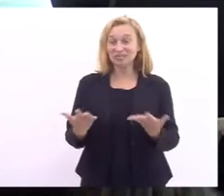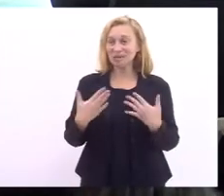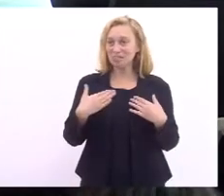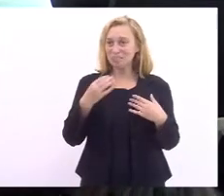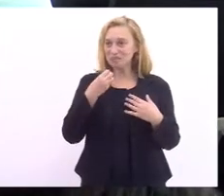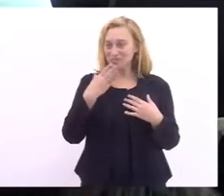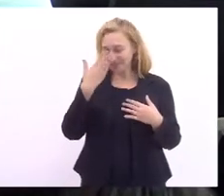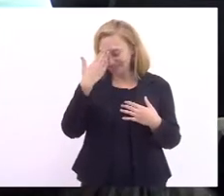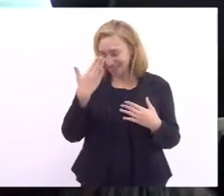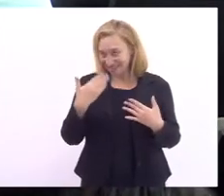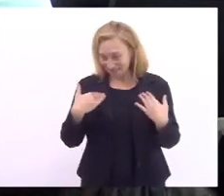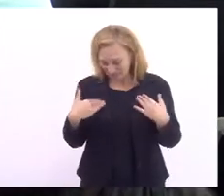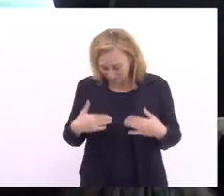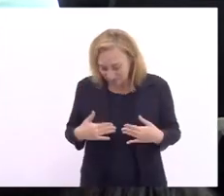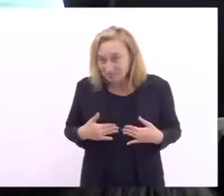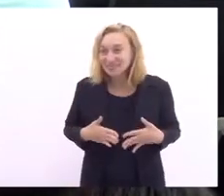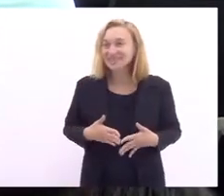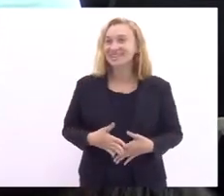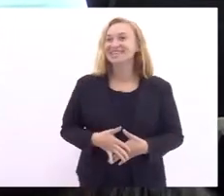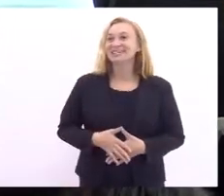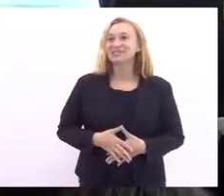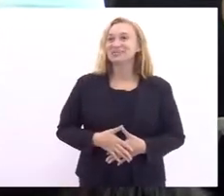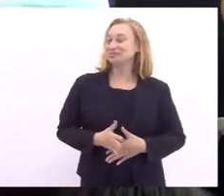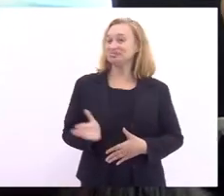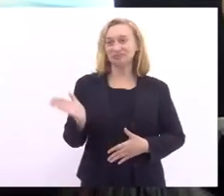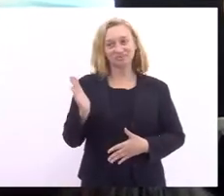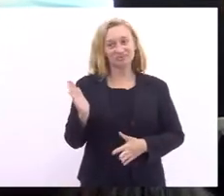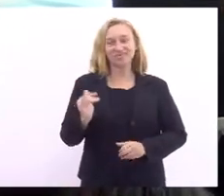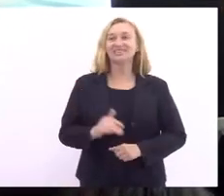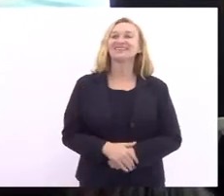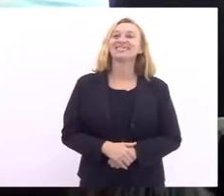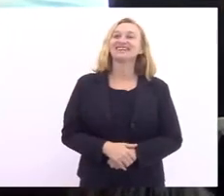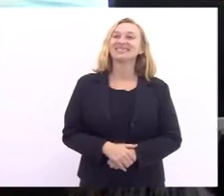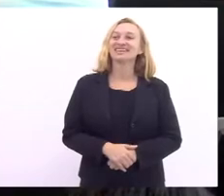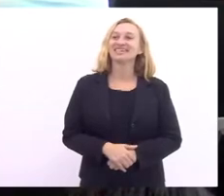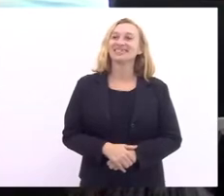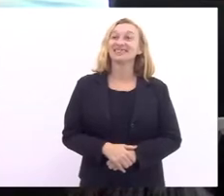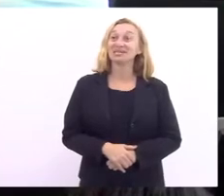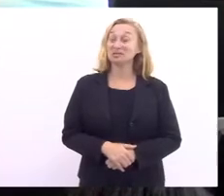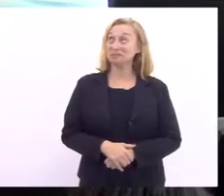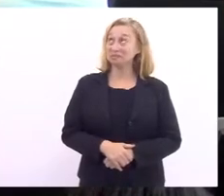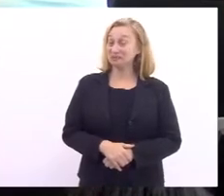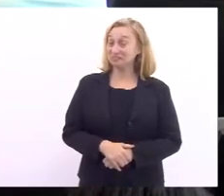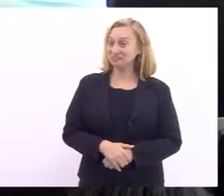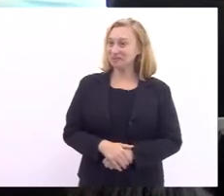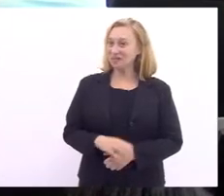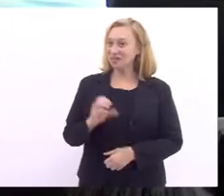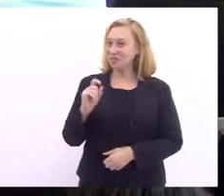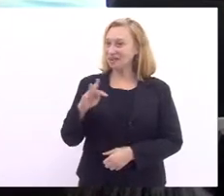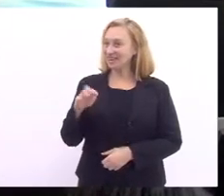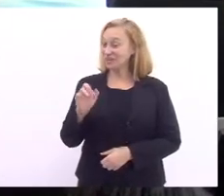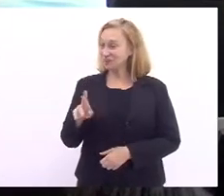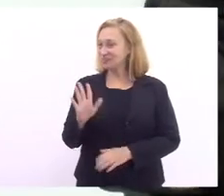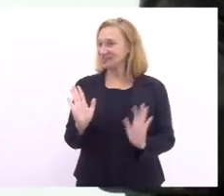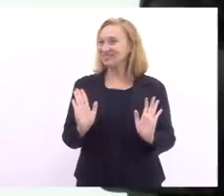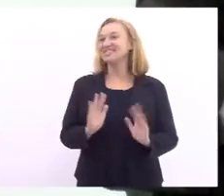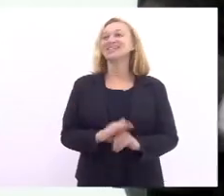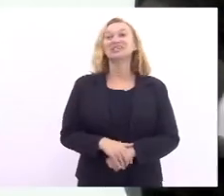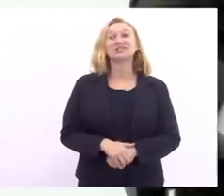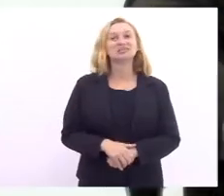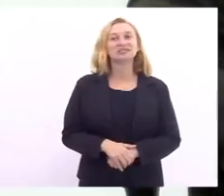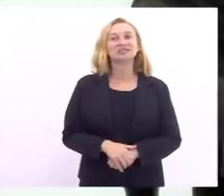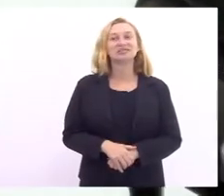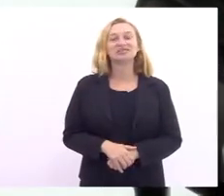obrigado bom Vamos lá gente enfim precisa de medo da dor precisa dizer